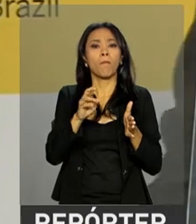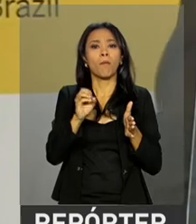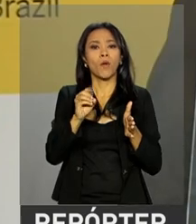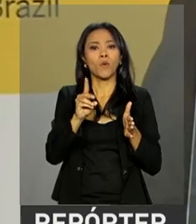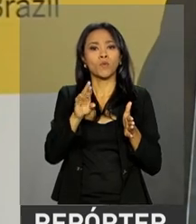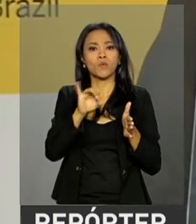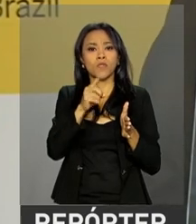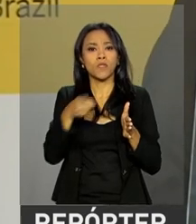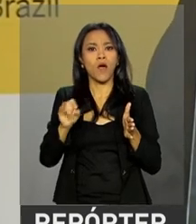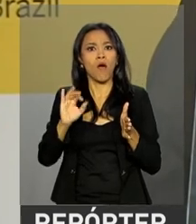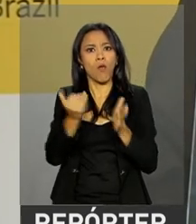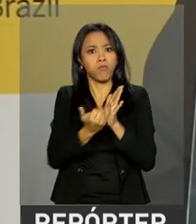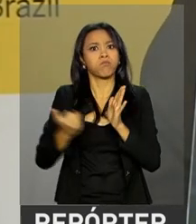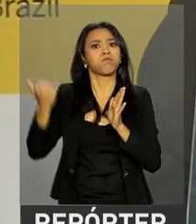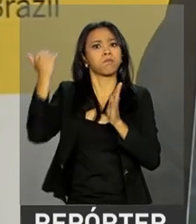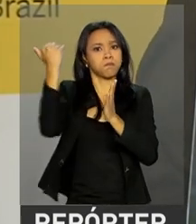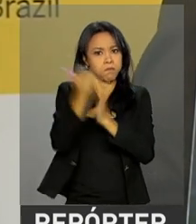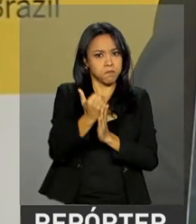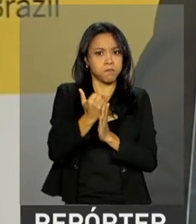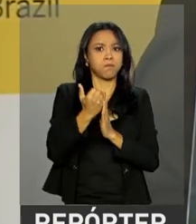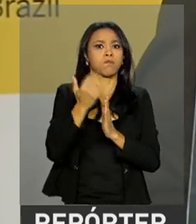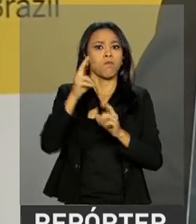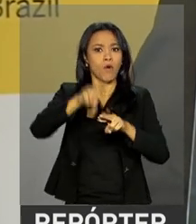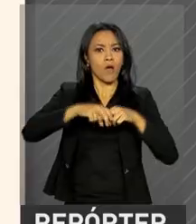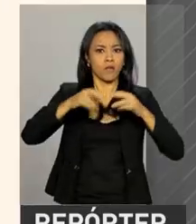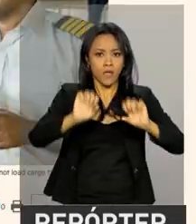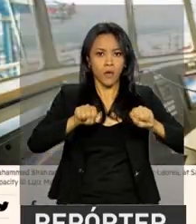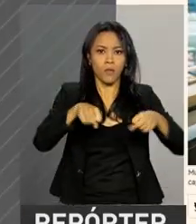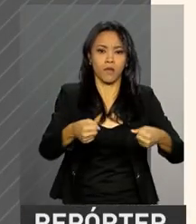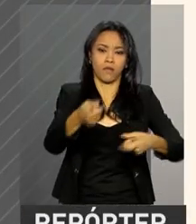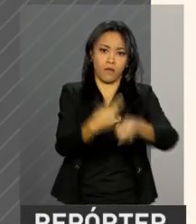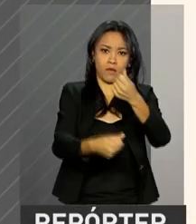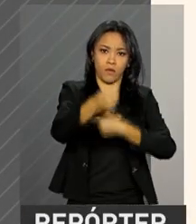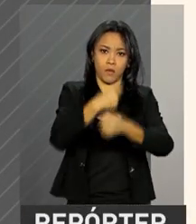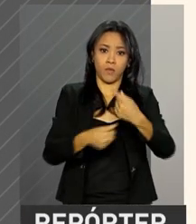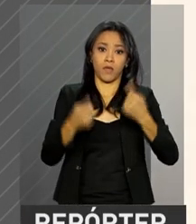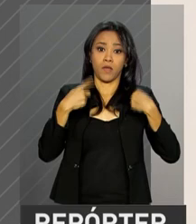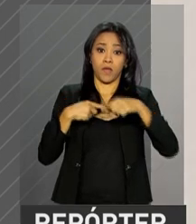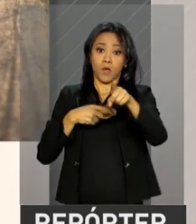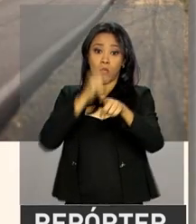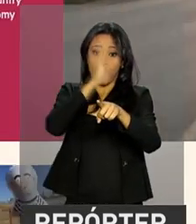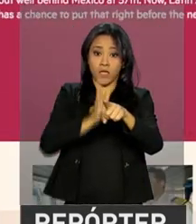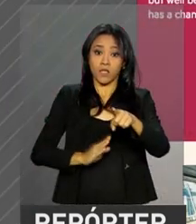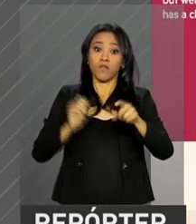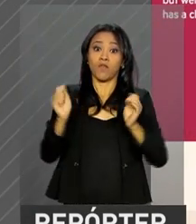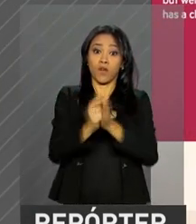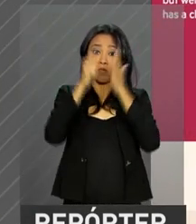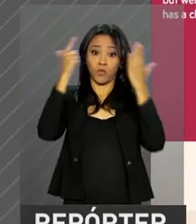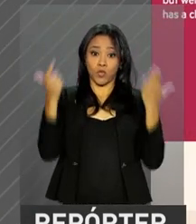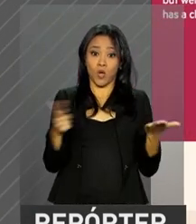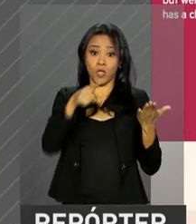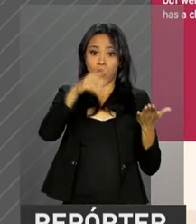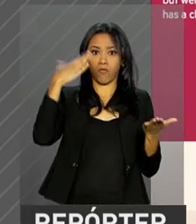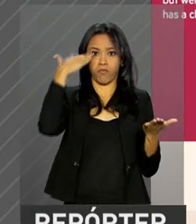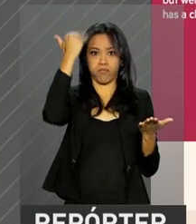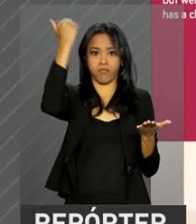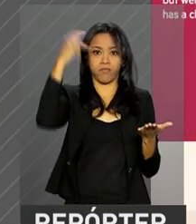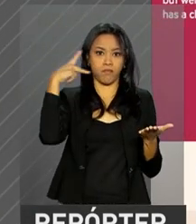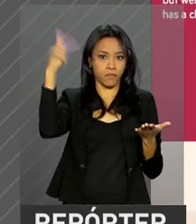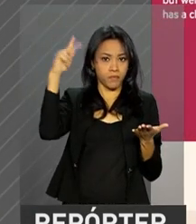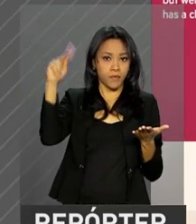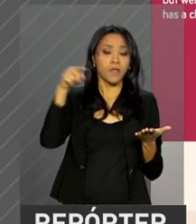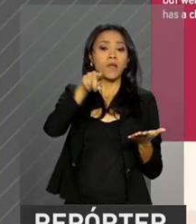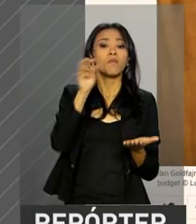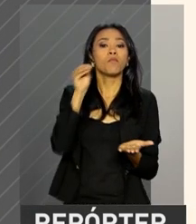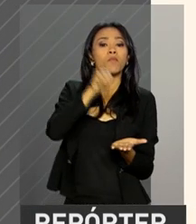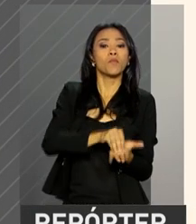0,8% está consistente com uma grande recuperação da economia brasileira. O Brasil foi o destaque da edição do jornal Financial Times. O jornal publicou um